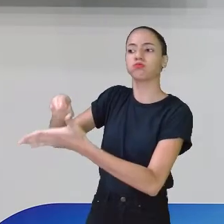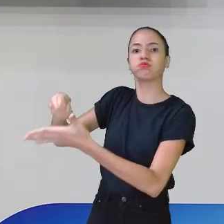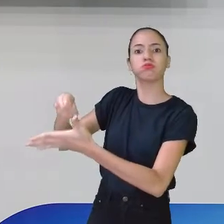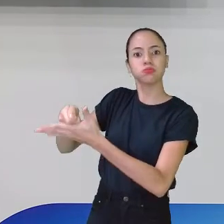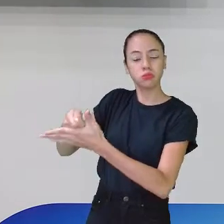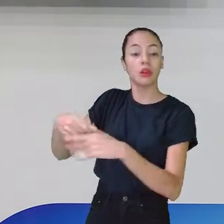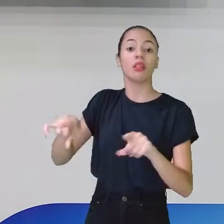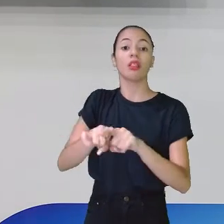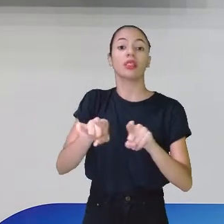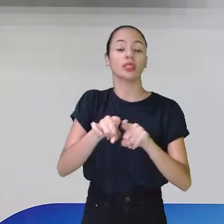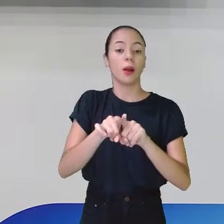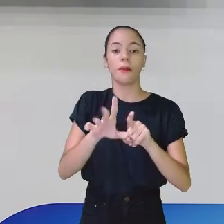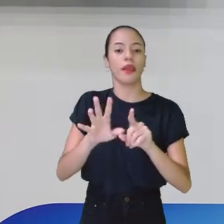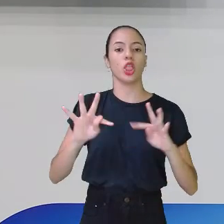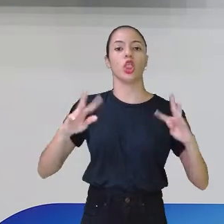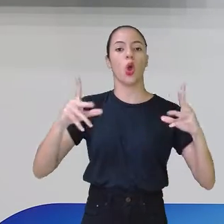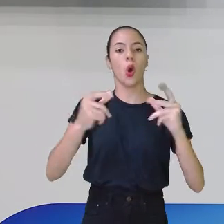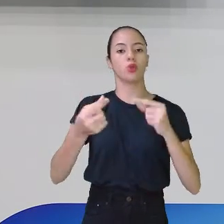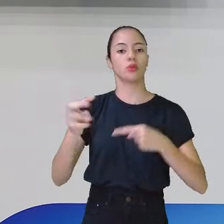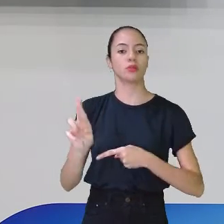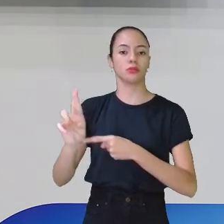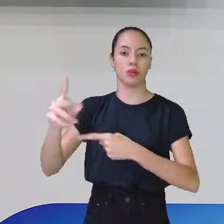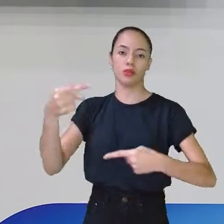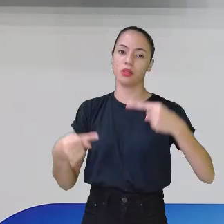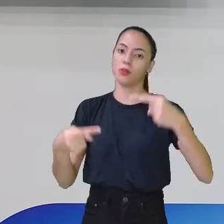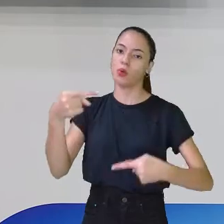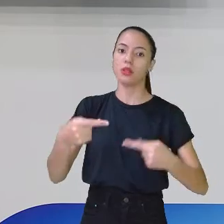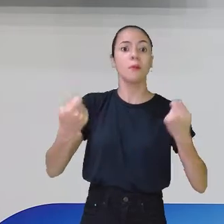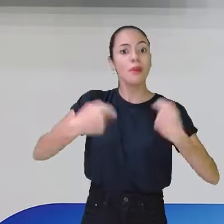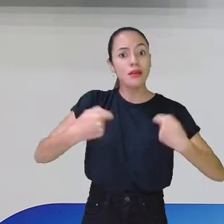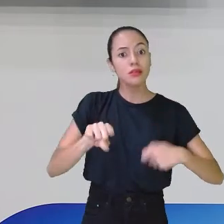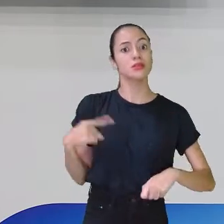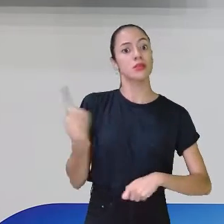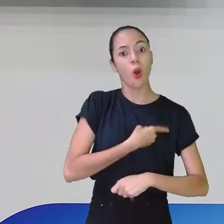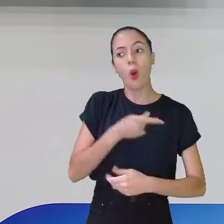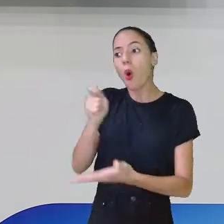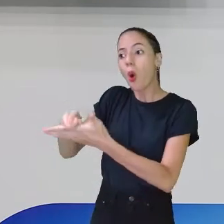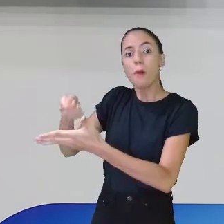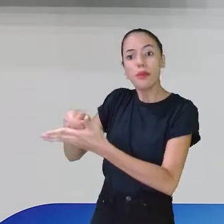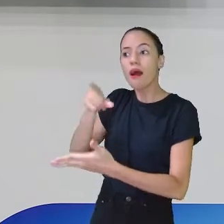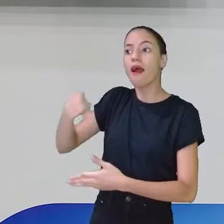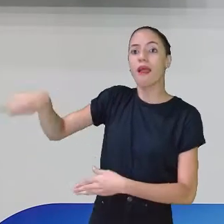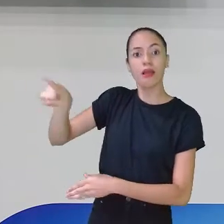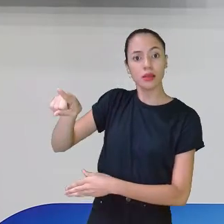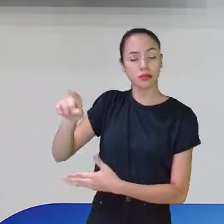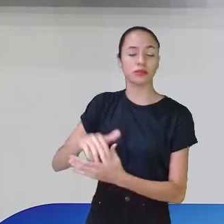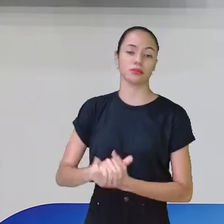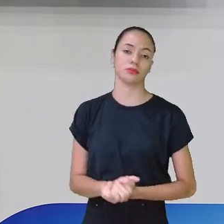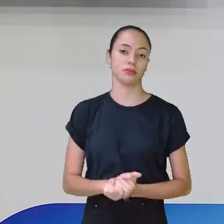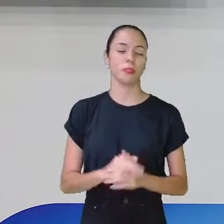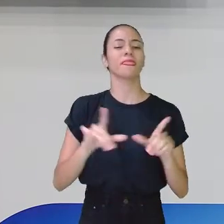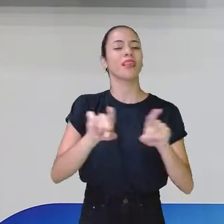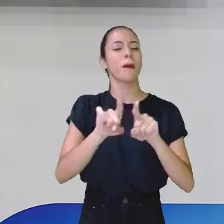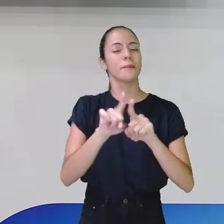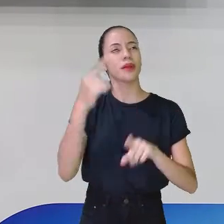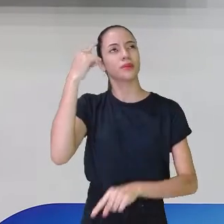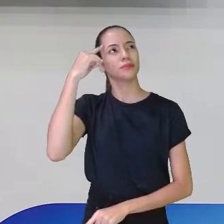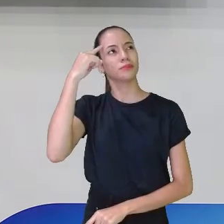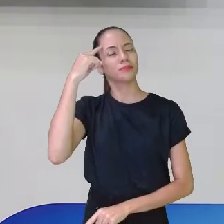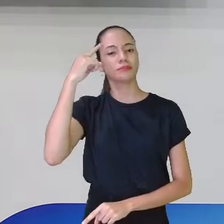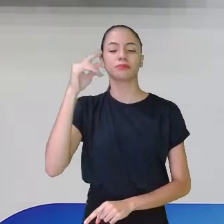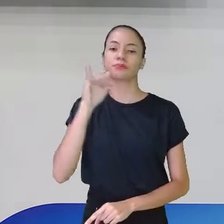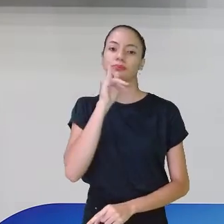nossos parlamentares. E outra coisa também que a gente precisa ficar atento, né? Será, né, que nosso